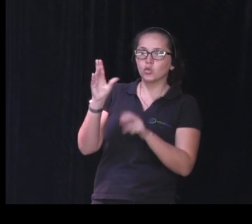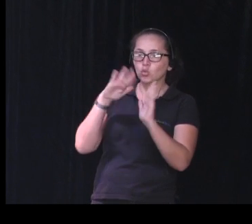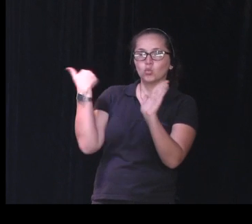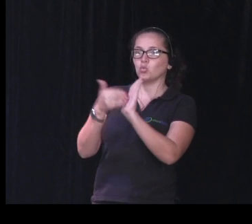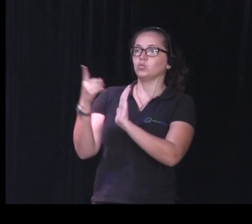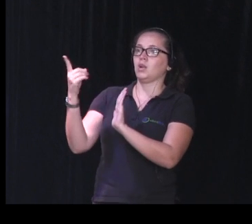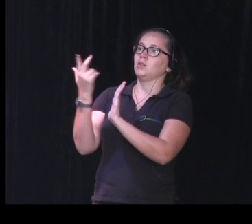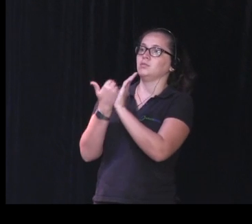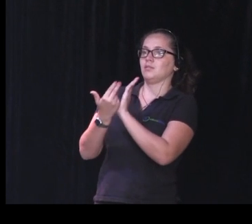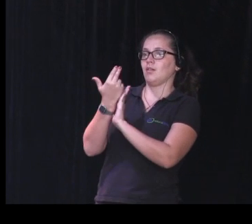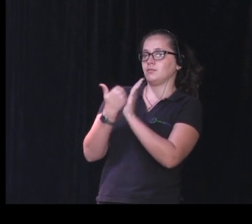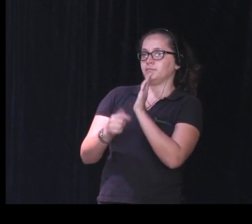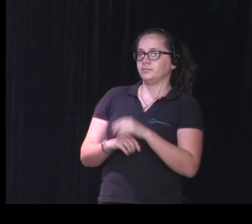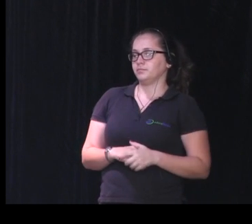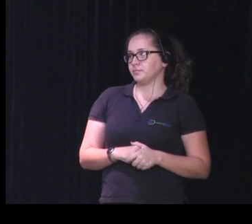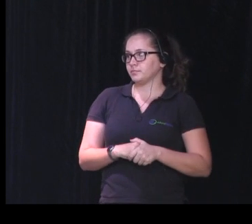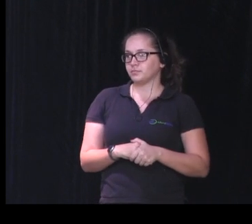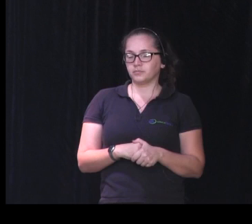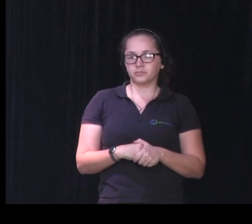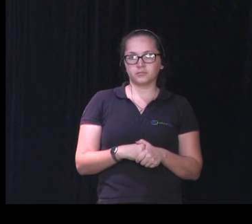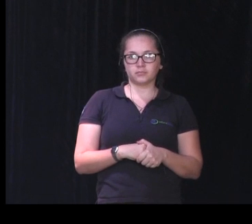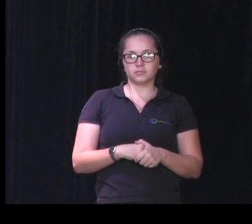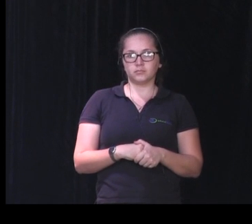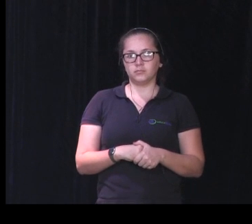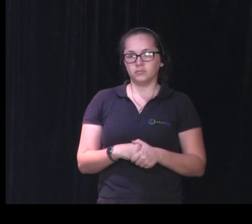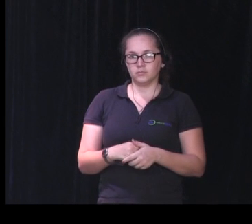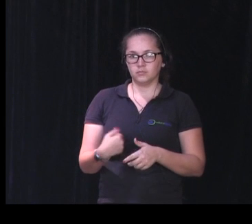vocês conseguem ver completo aqui nesse desenho.